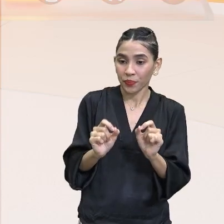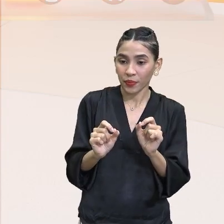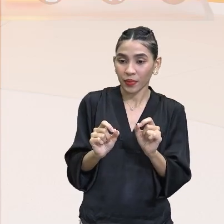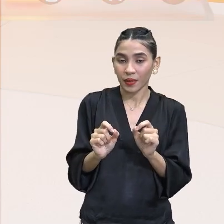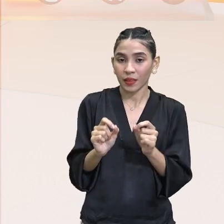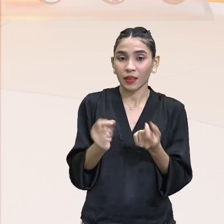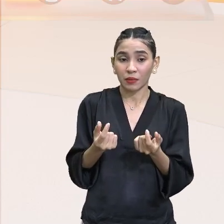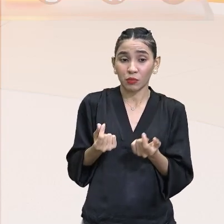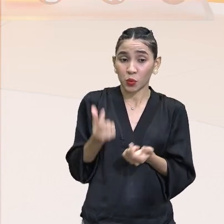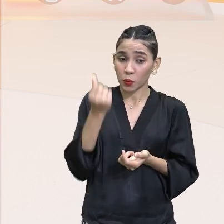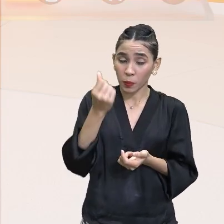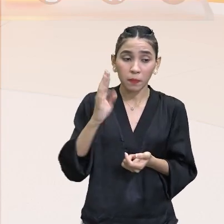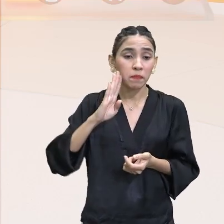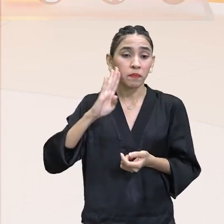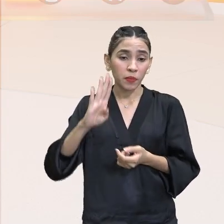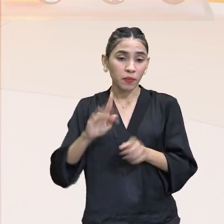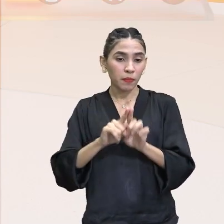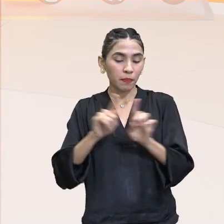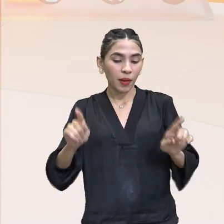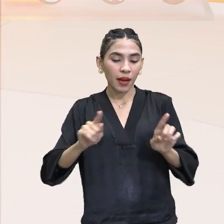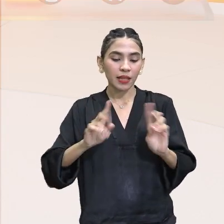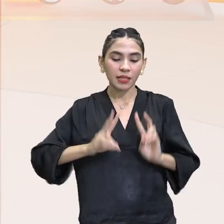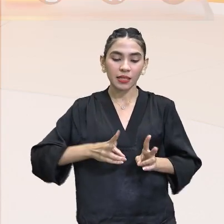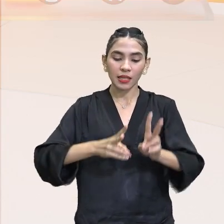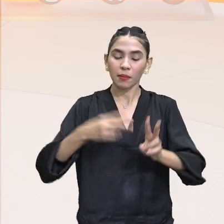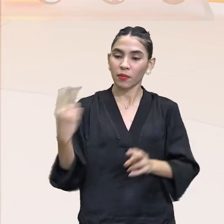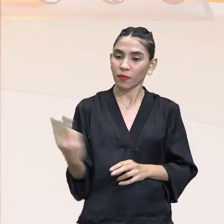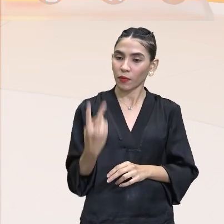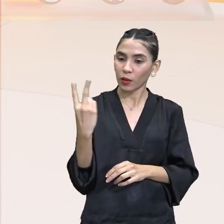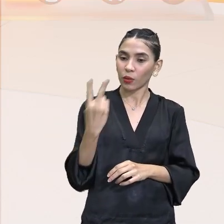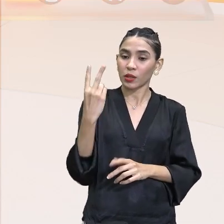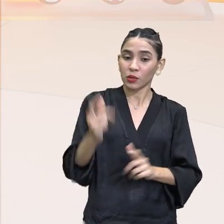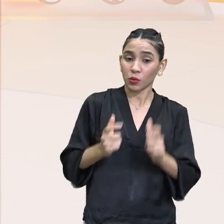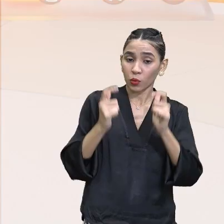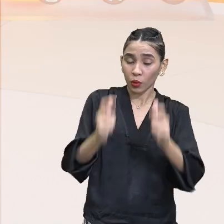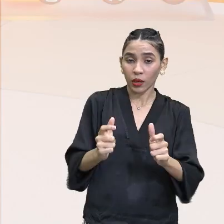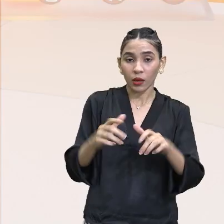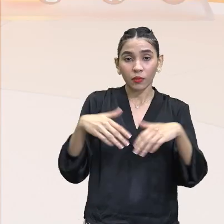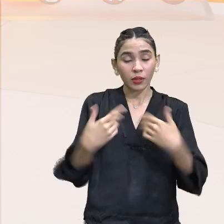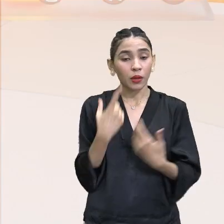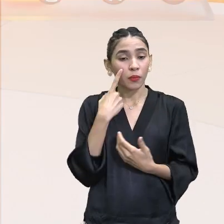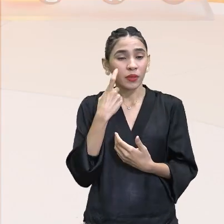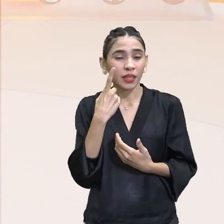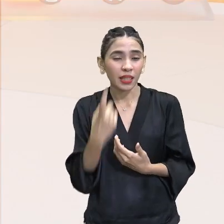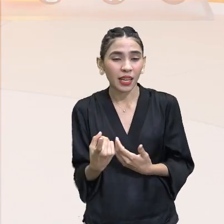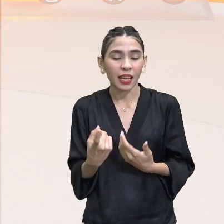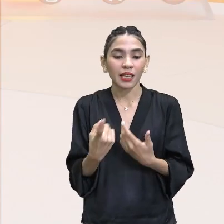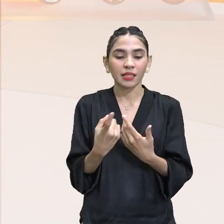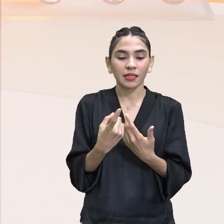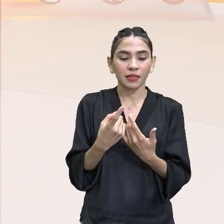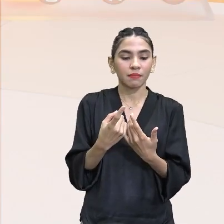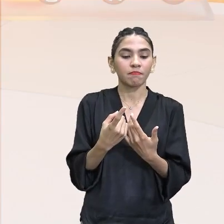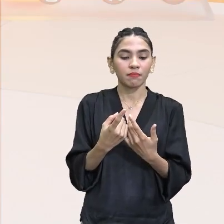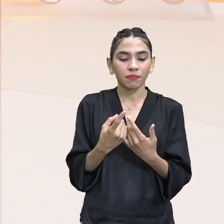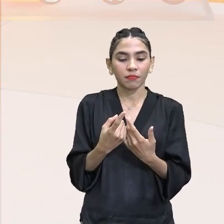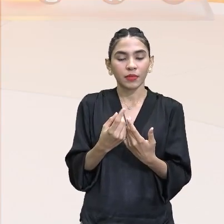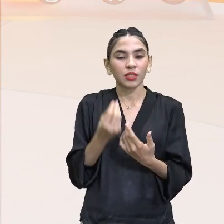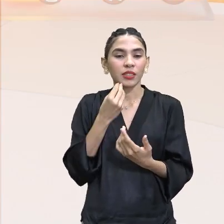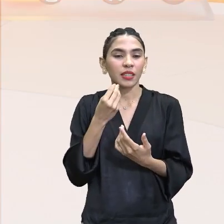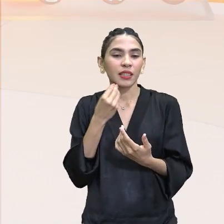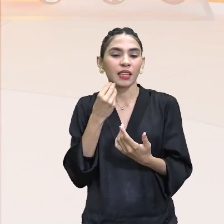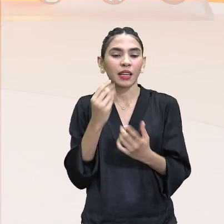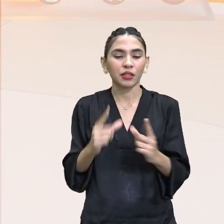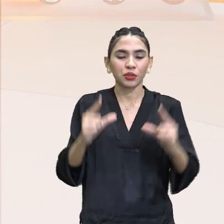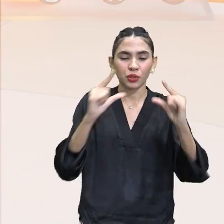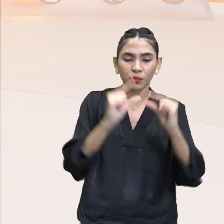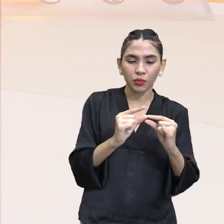dê lucro, principalmente, né, mas que sempre valorize aqui o local. Então, a busca dentro dessa lógica globalizada para tentar